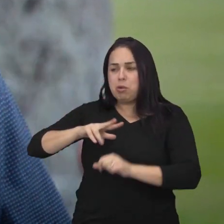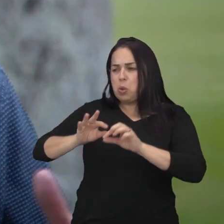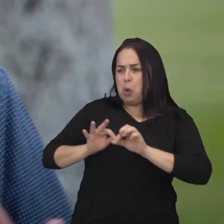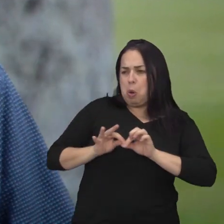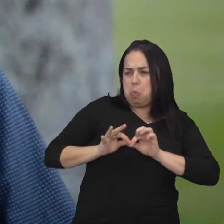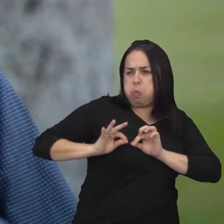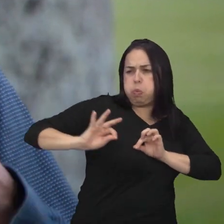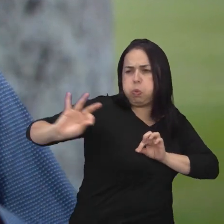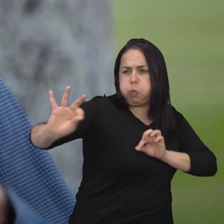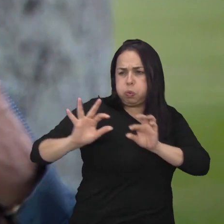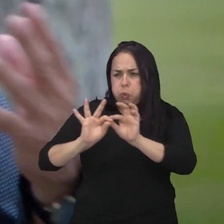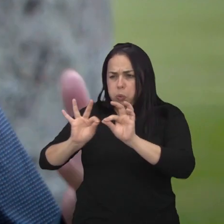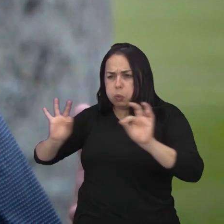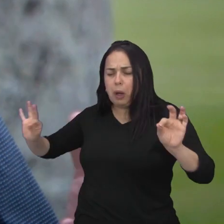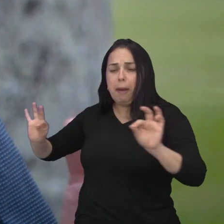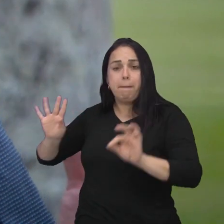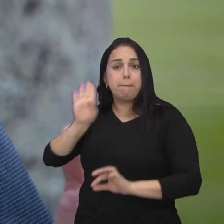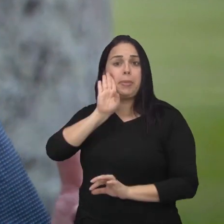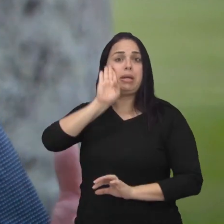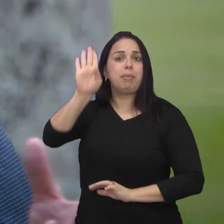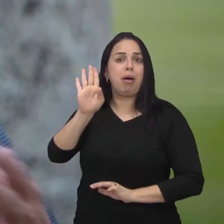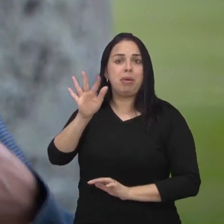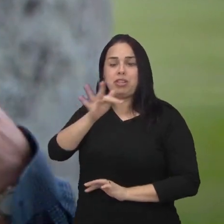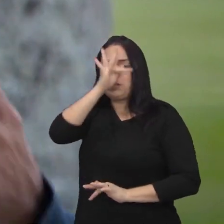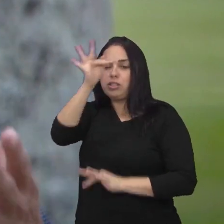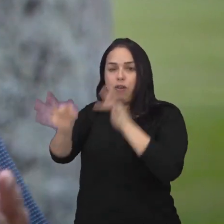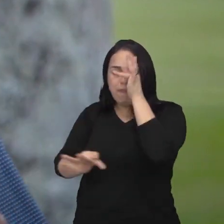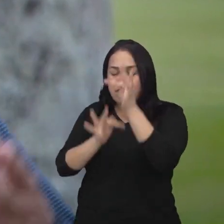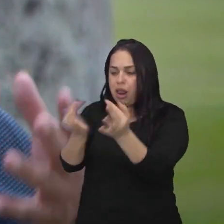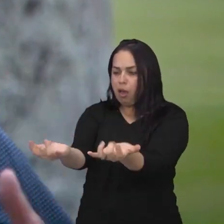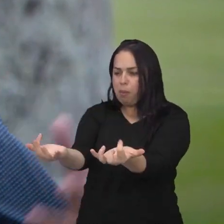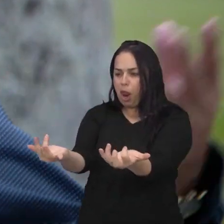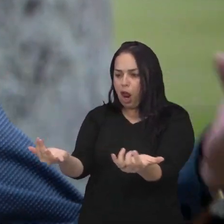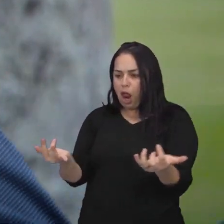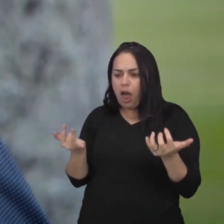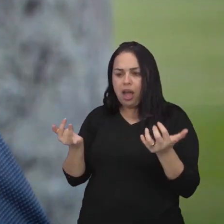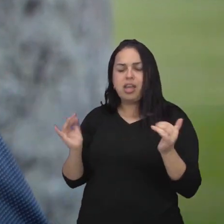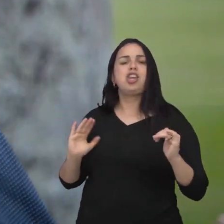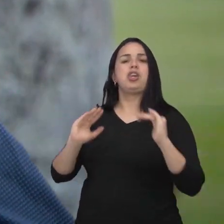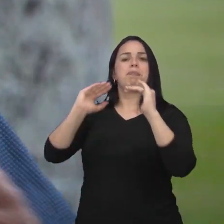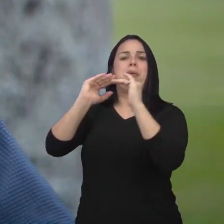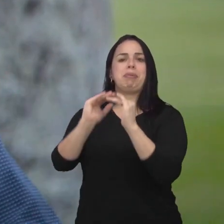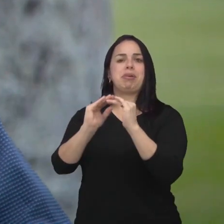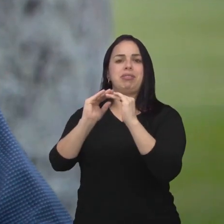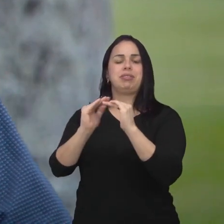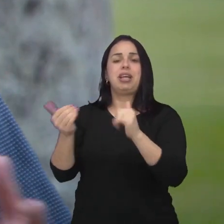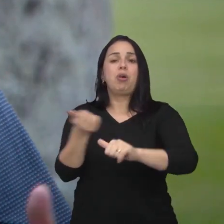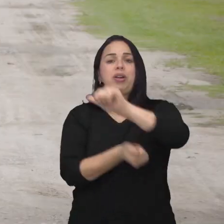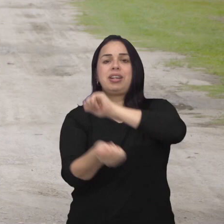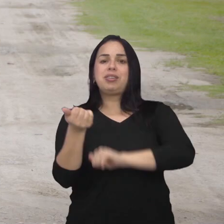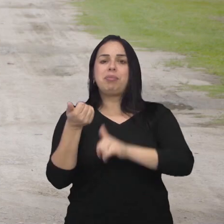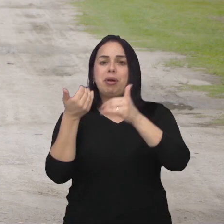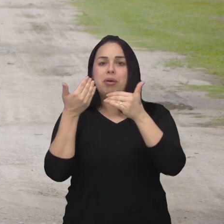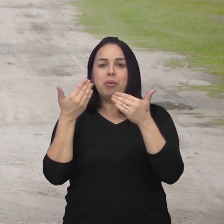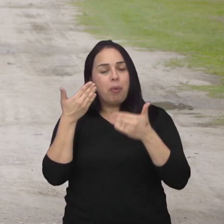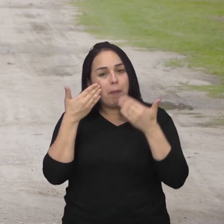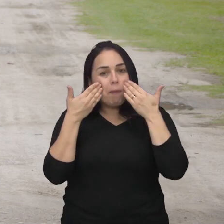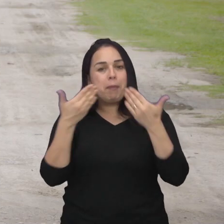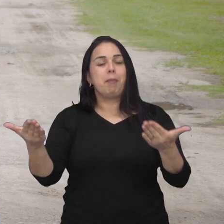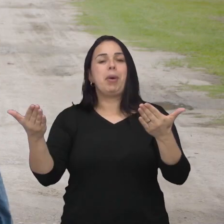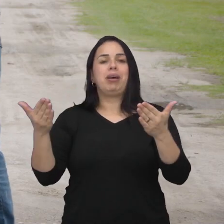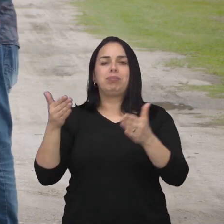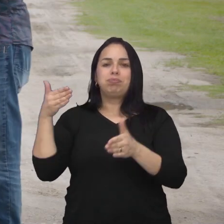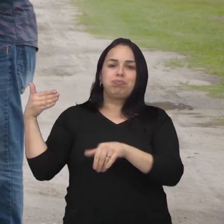era tamanha, principalmente dos jardins e da casa, que se tornou um parque e uma área pública, né? Não precisa